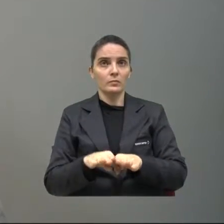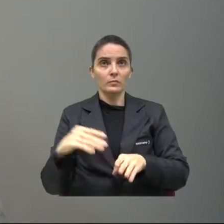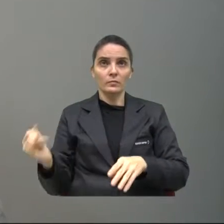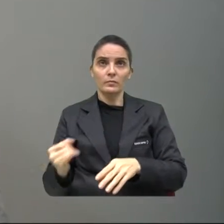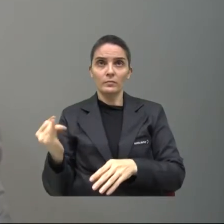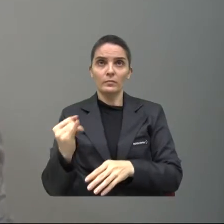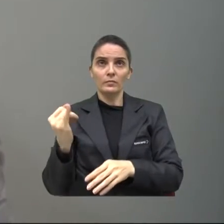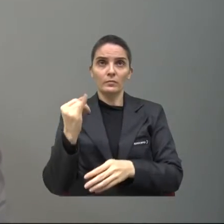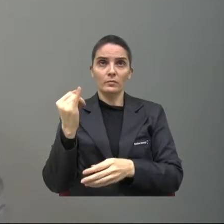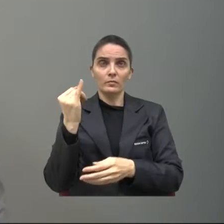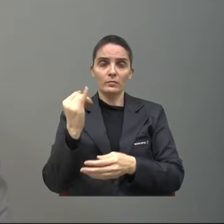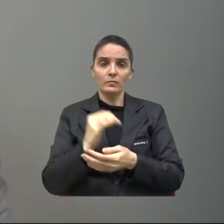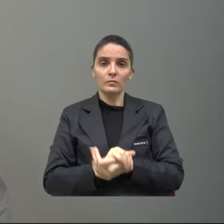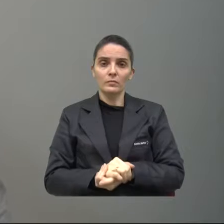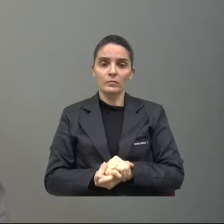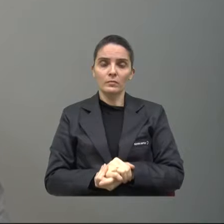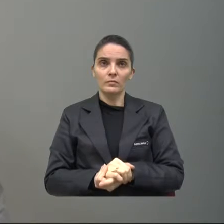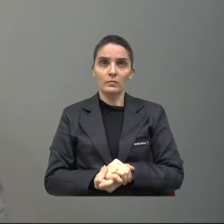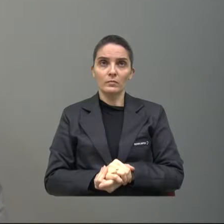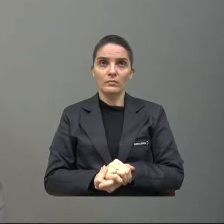vereador.